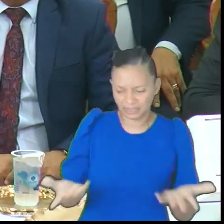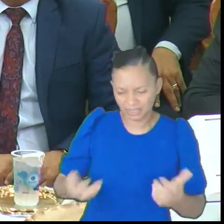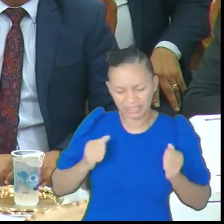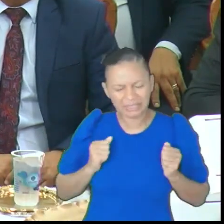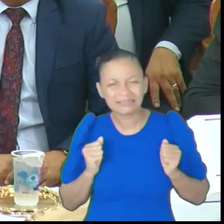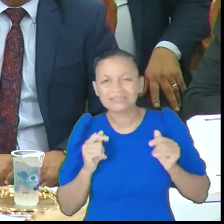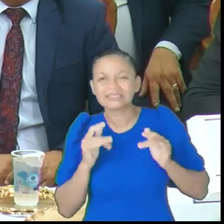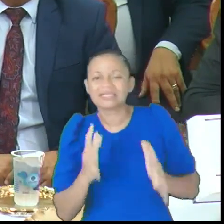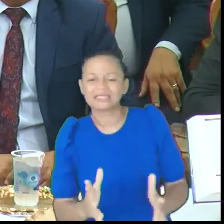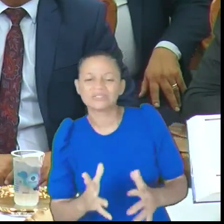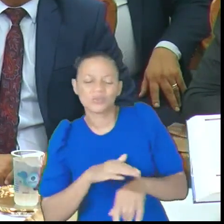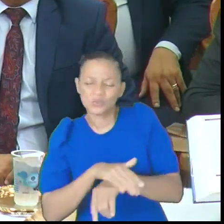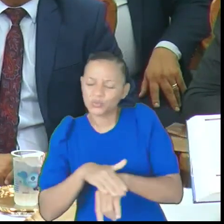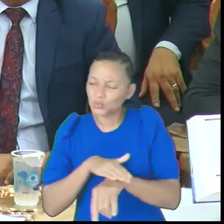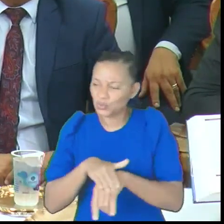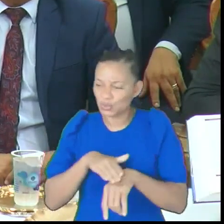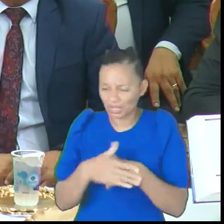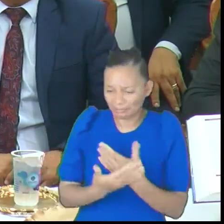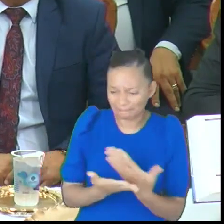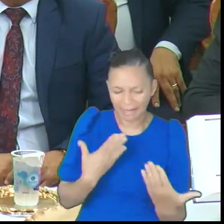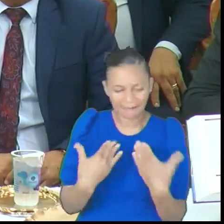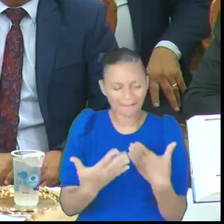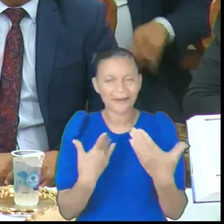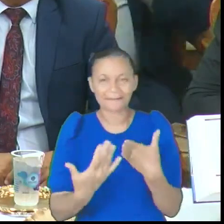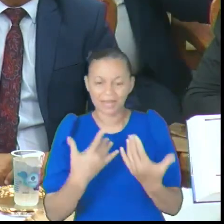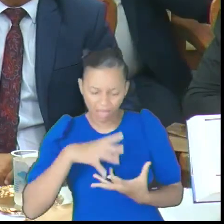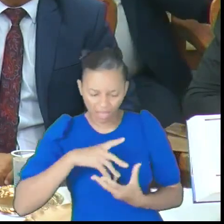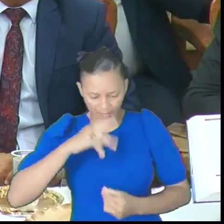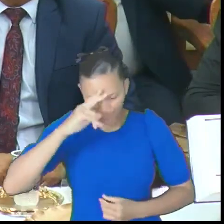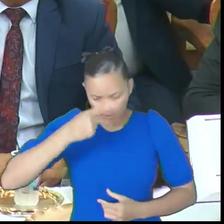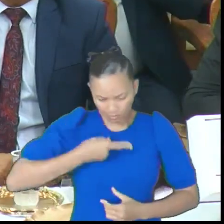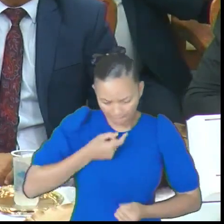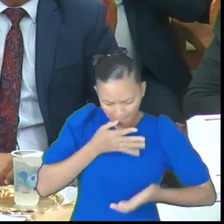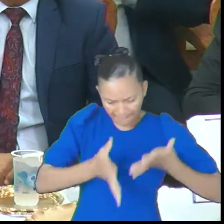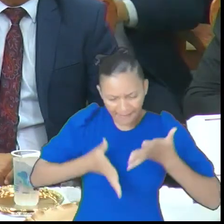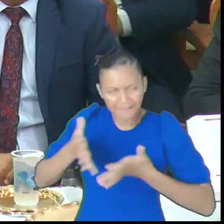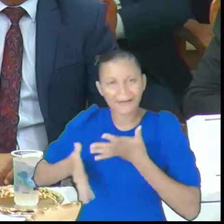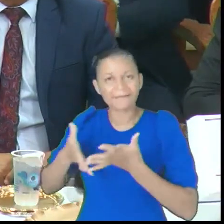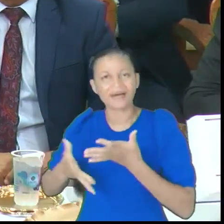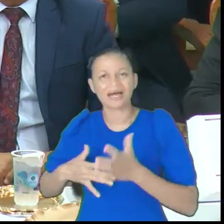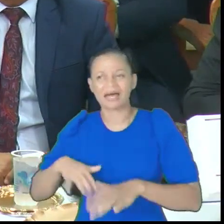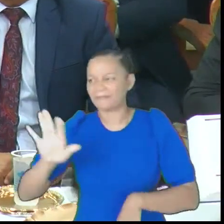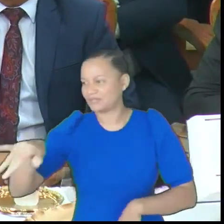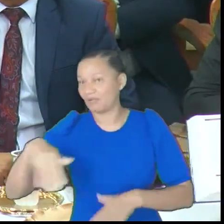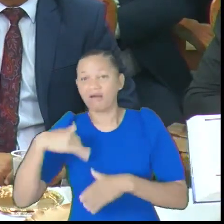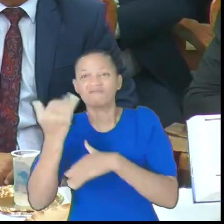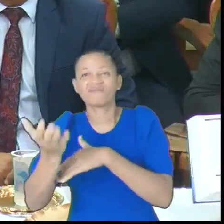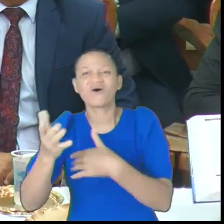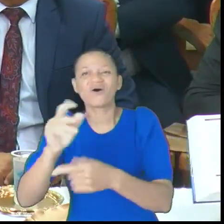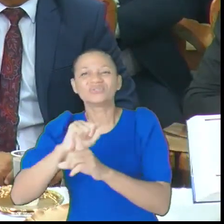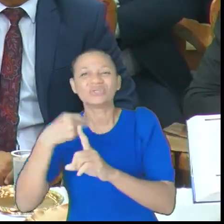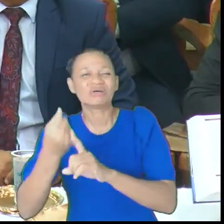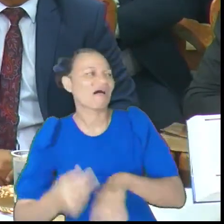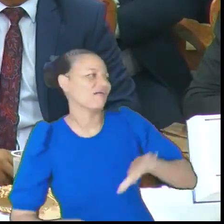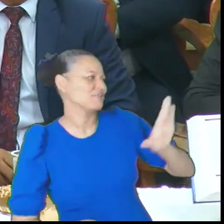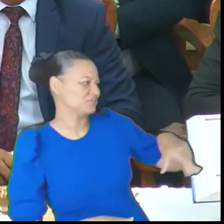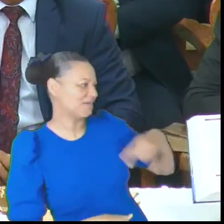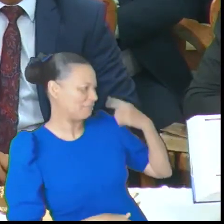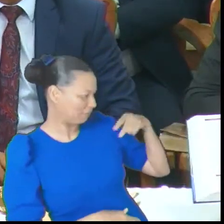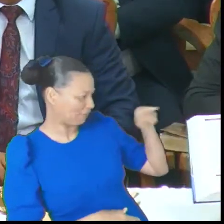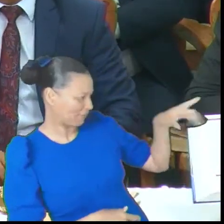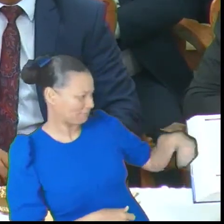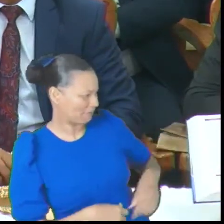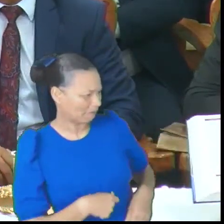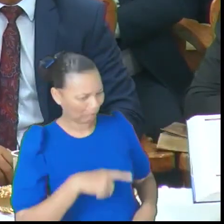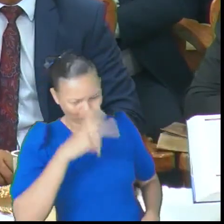atitude de conversar com a alma, de conversar consigo mesmo, lá fora é coisa de doido. Eu não sei se você já foi chamado